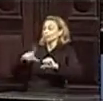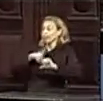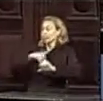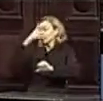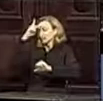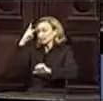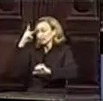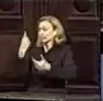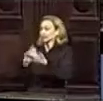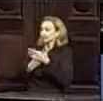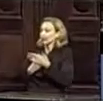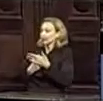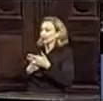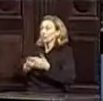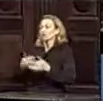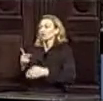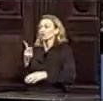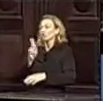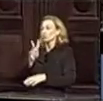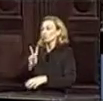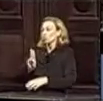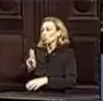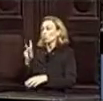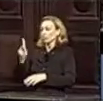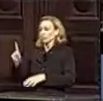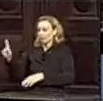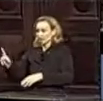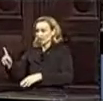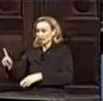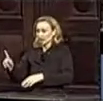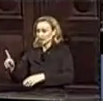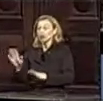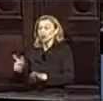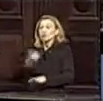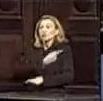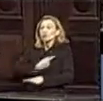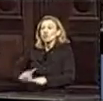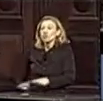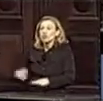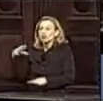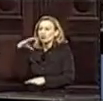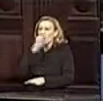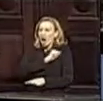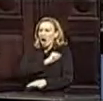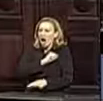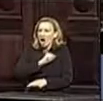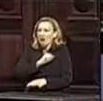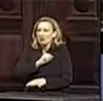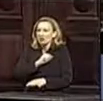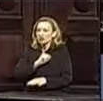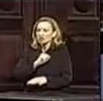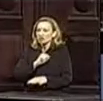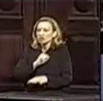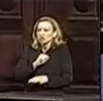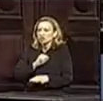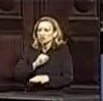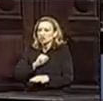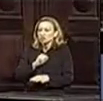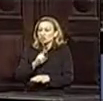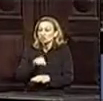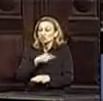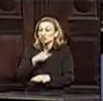polícia pacificadora. E não foi por acaso que o governador imediatamente desautorizou o